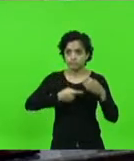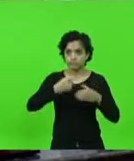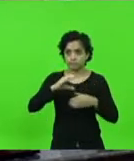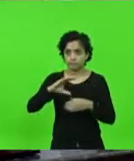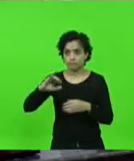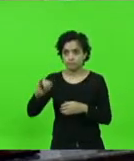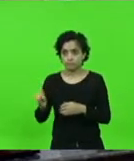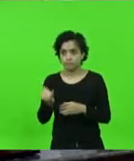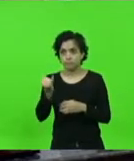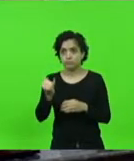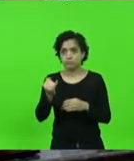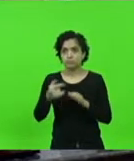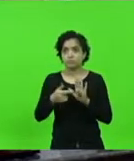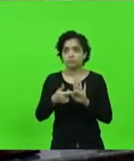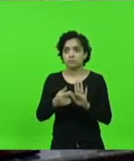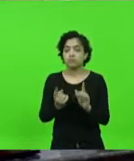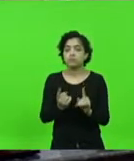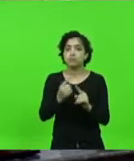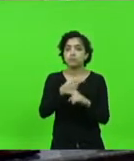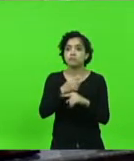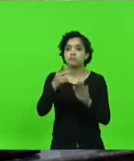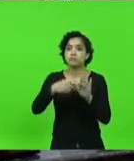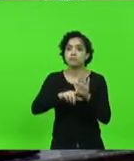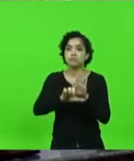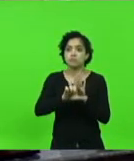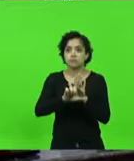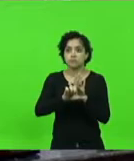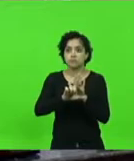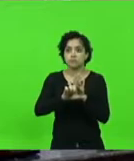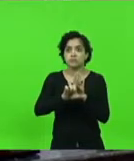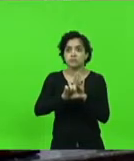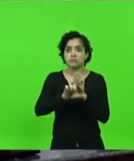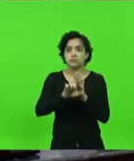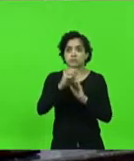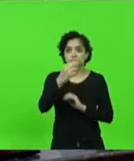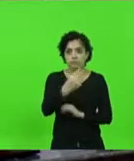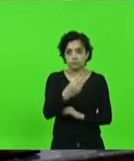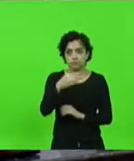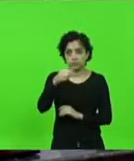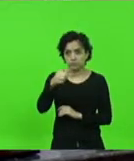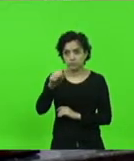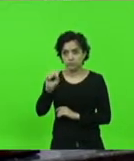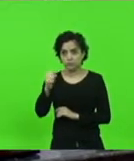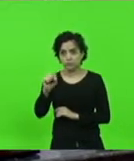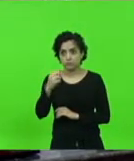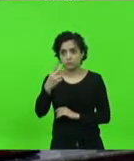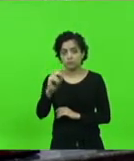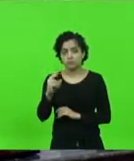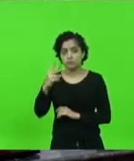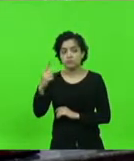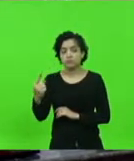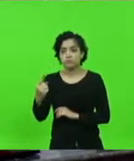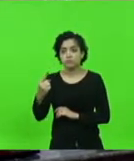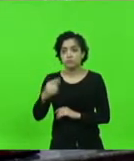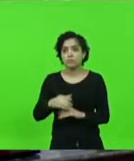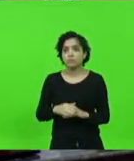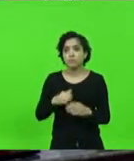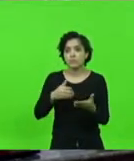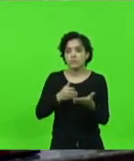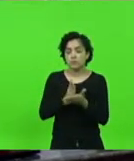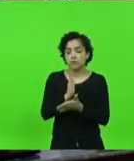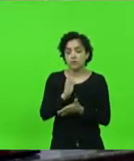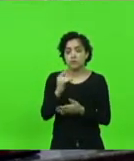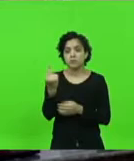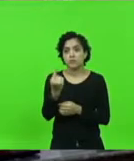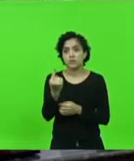constituição e justiça apresentou parecer contrário ao projeto de lei nº em 378 2021 foi aprovada em turno